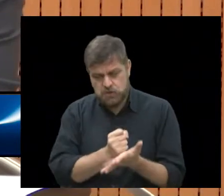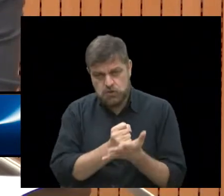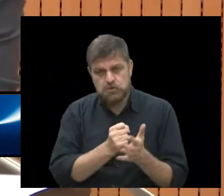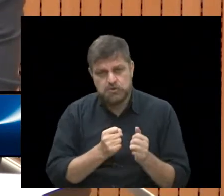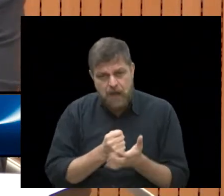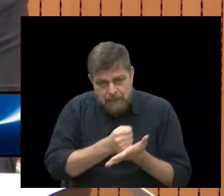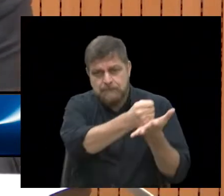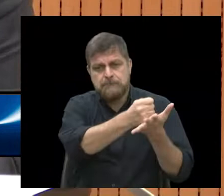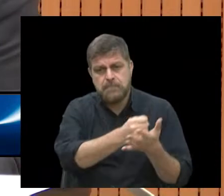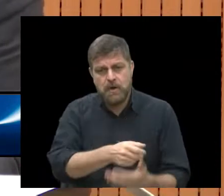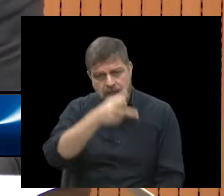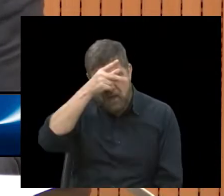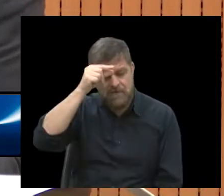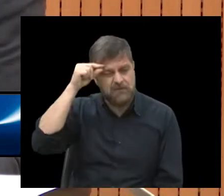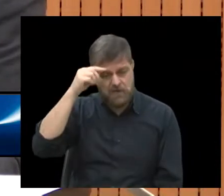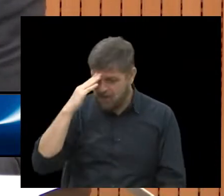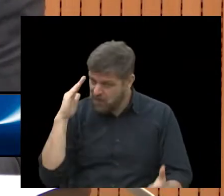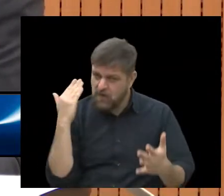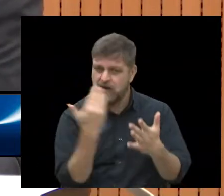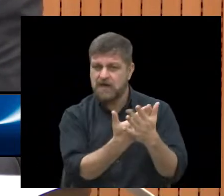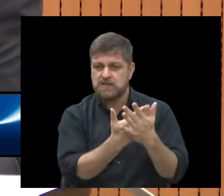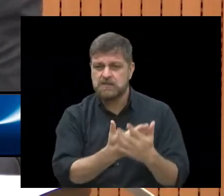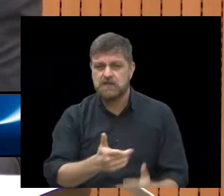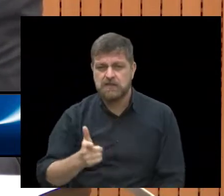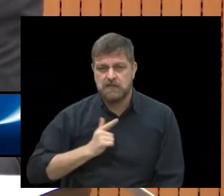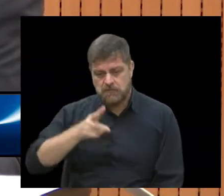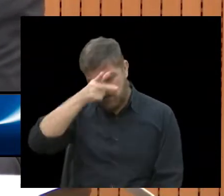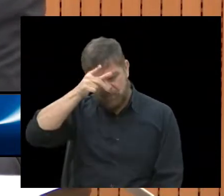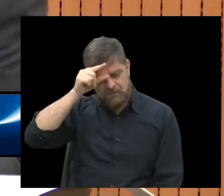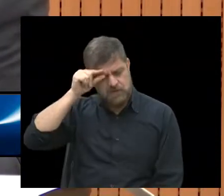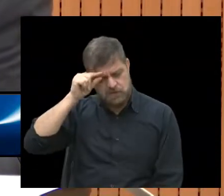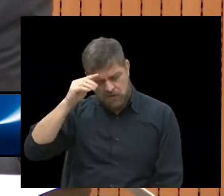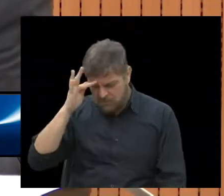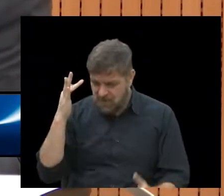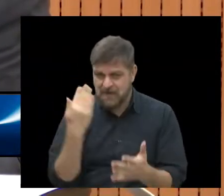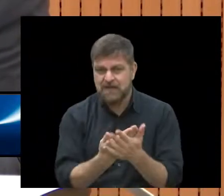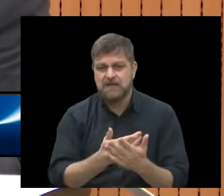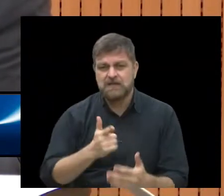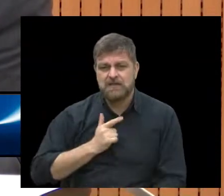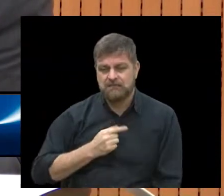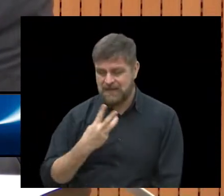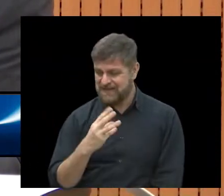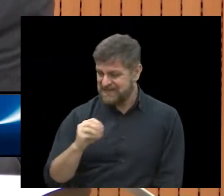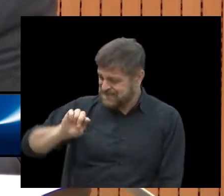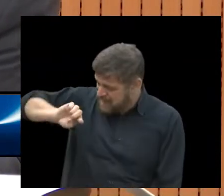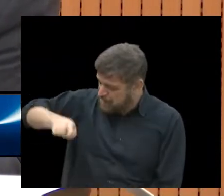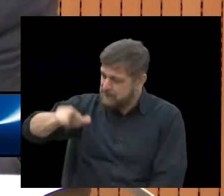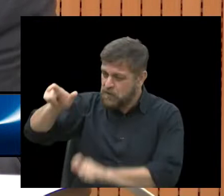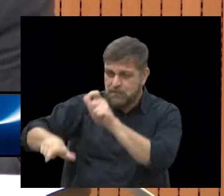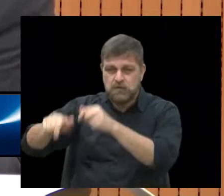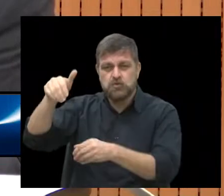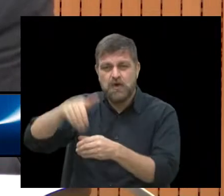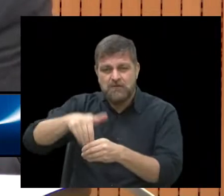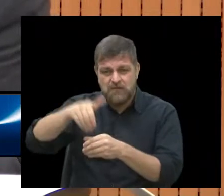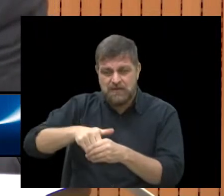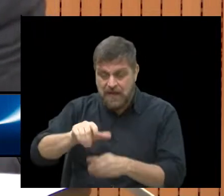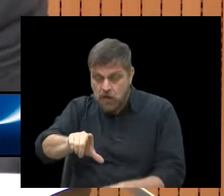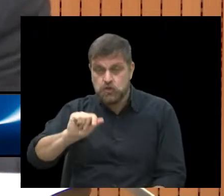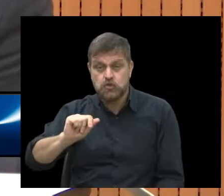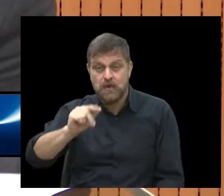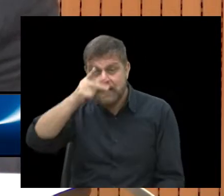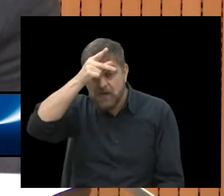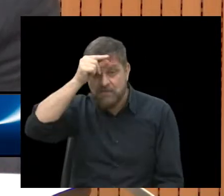governos. Acreditei no governo e acreditava no prefeito, como mais de 300 mil pessoas votaram no senhor Jonas